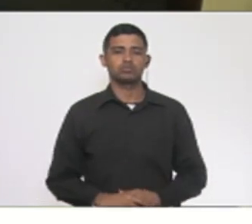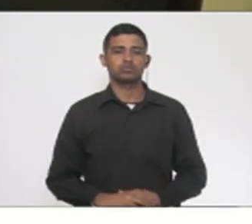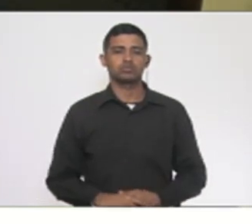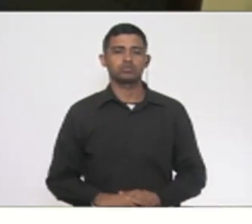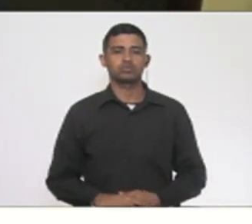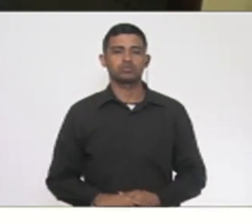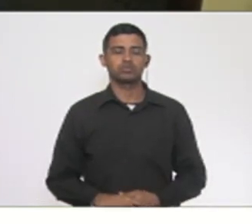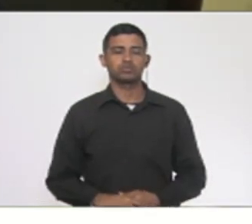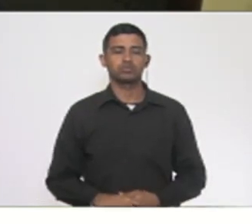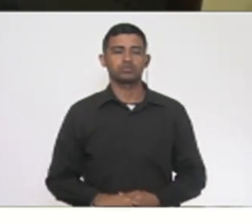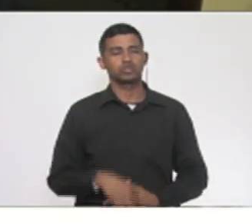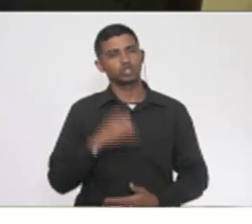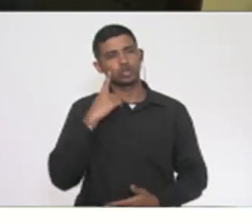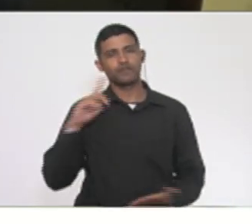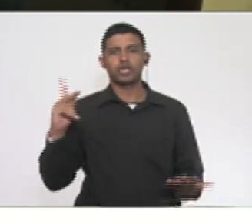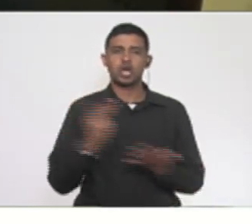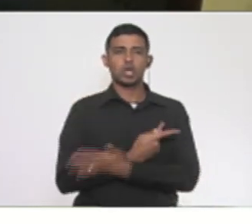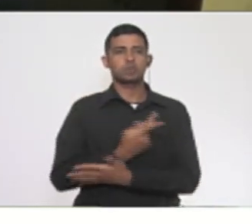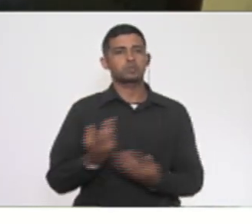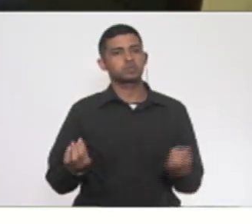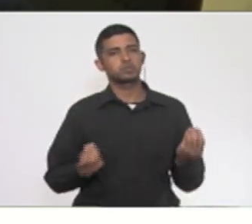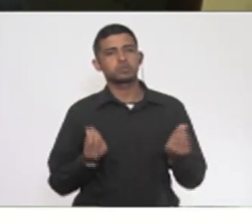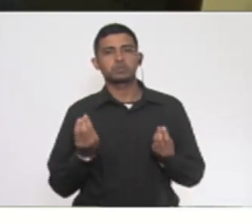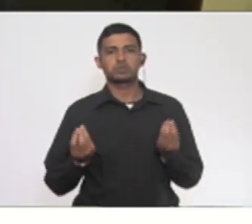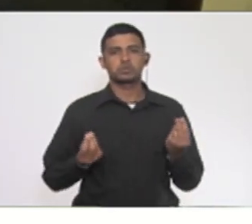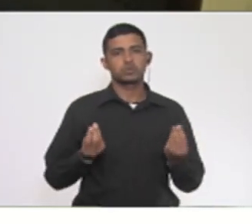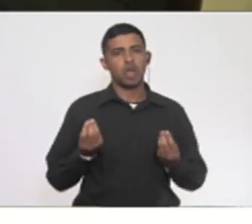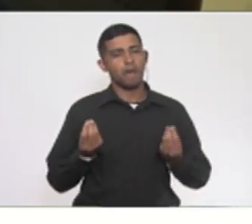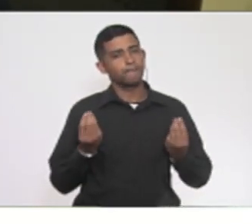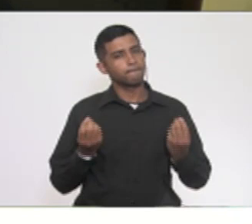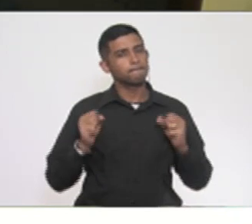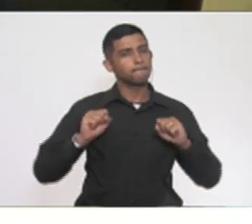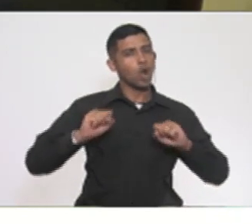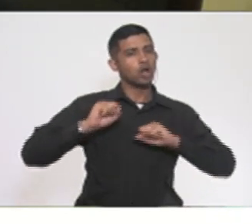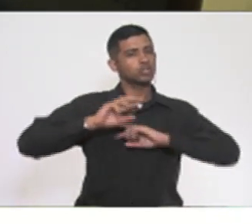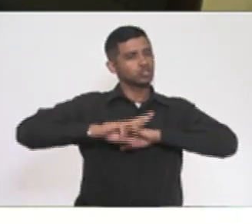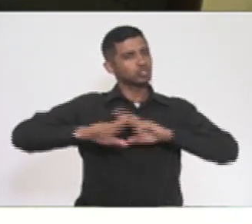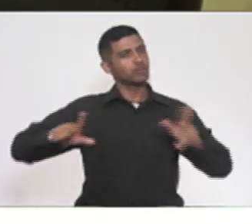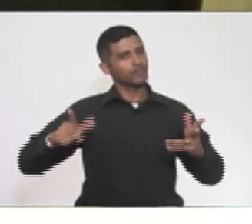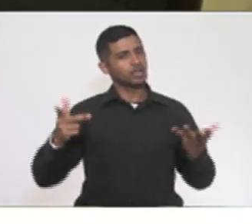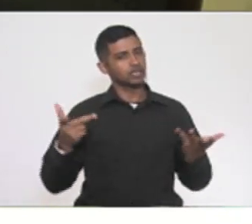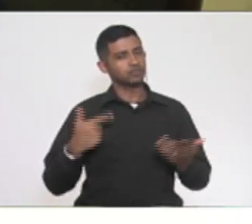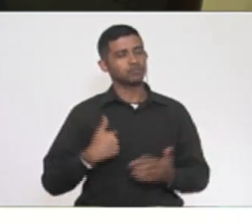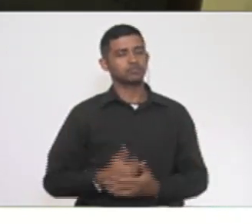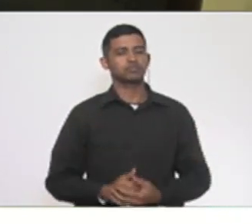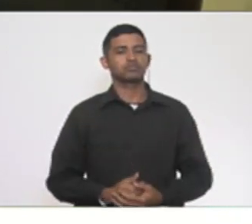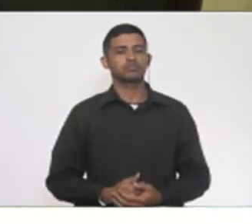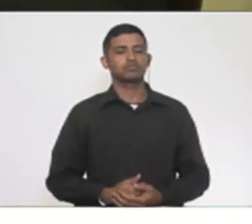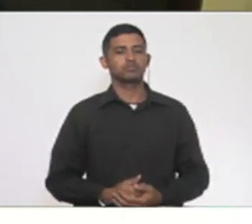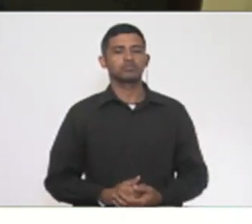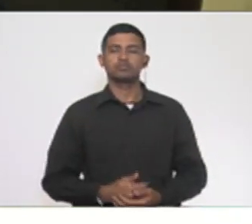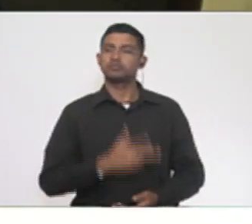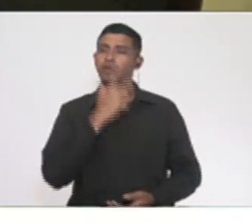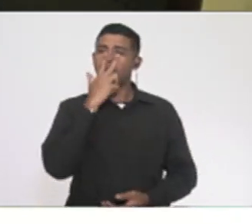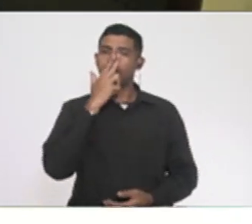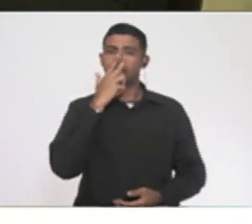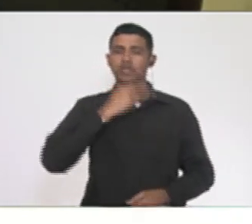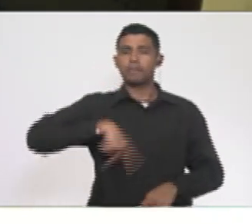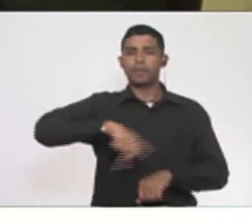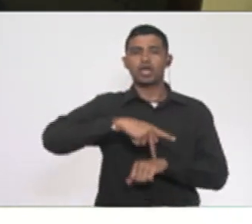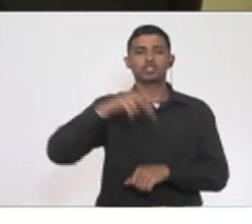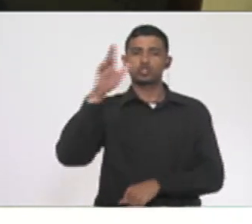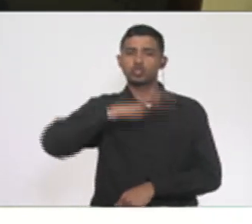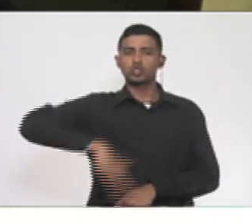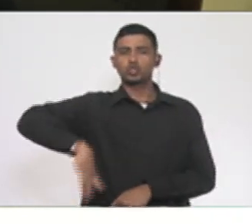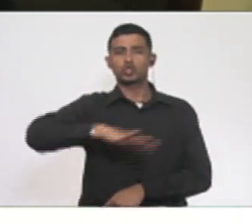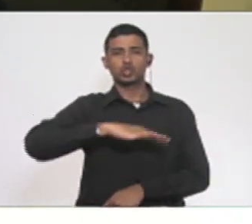que isso ocorre de uma forma talvez um pouquinho diferente, mas muito próxima, semelhante no país inteiro em